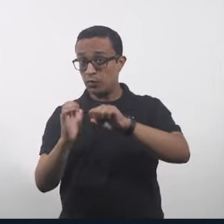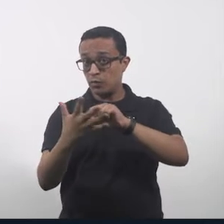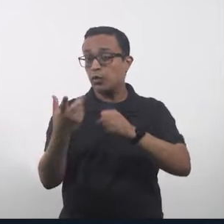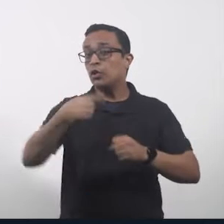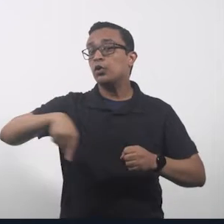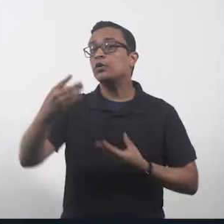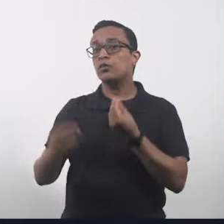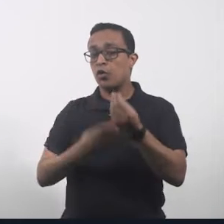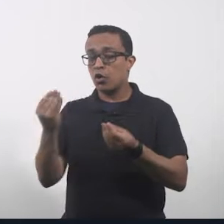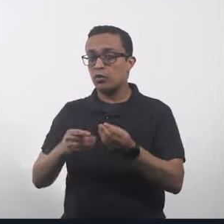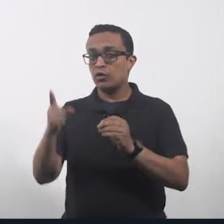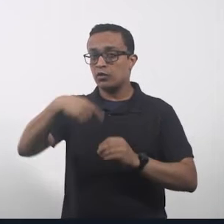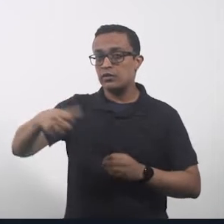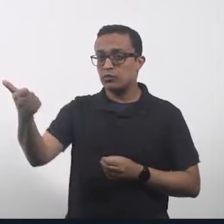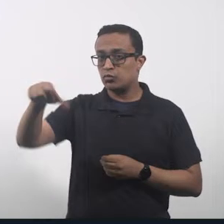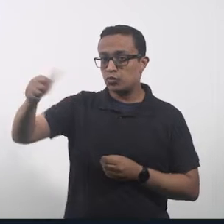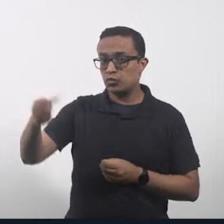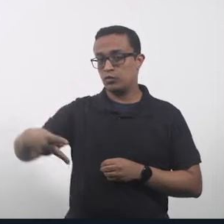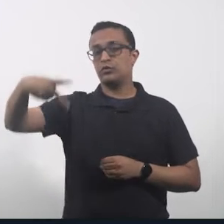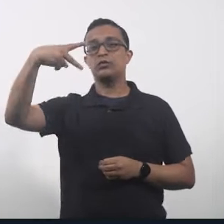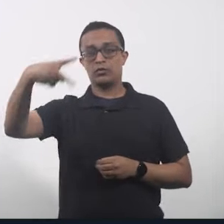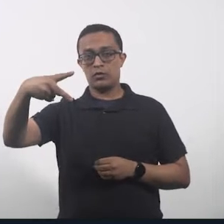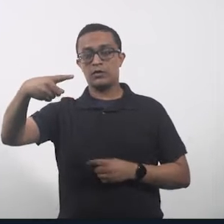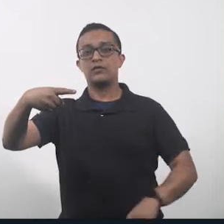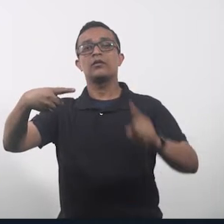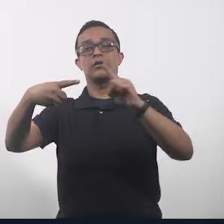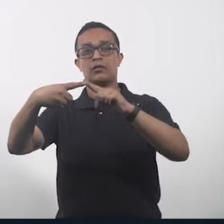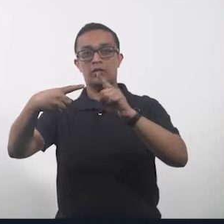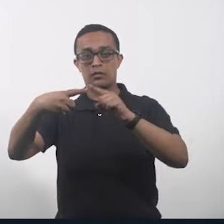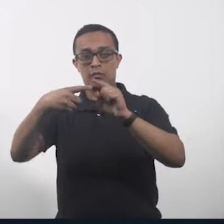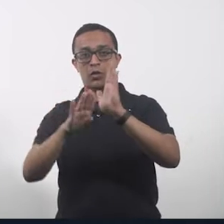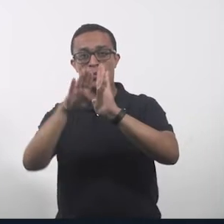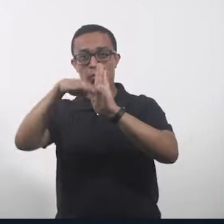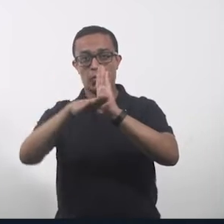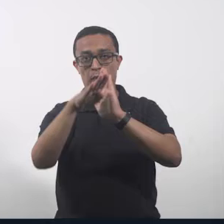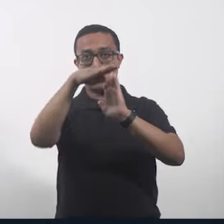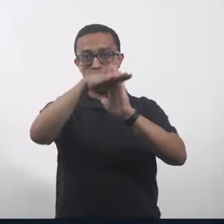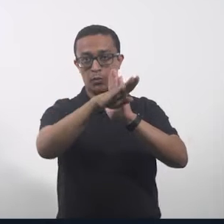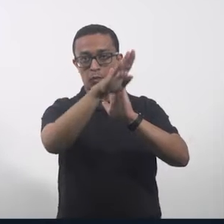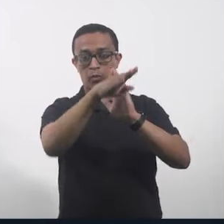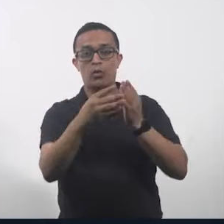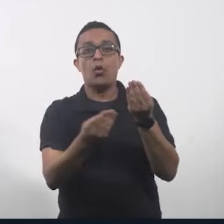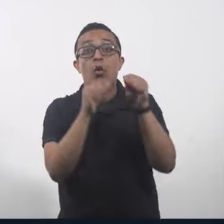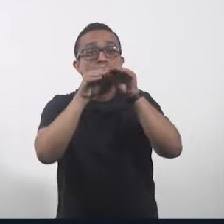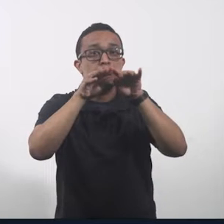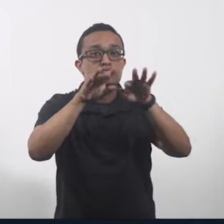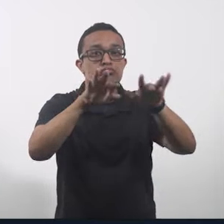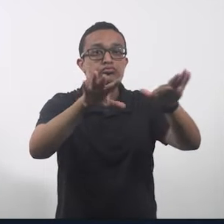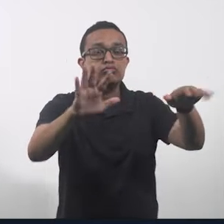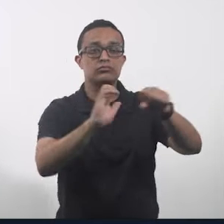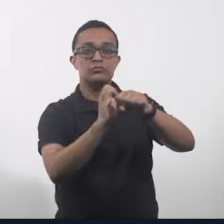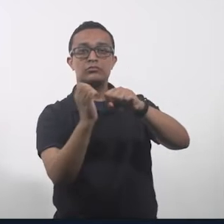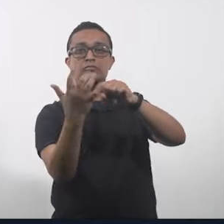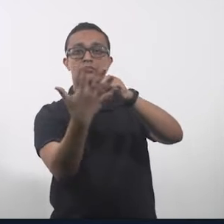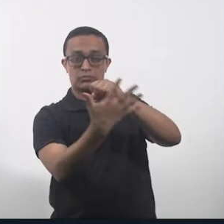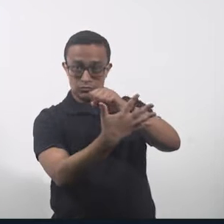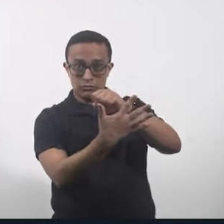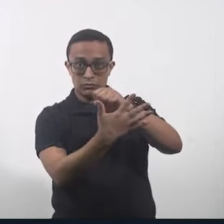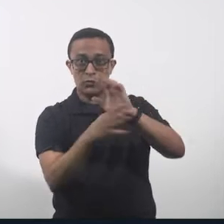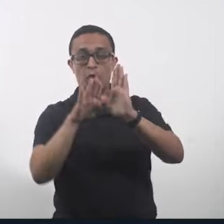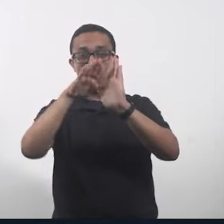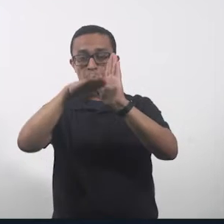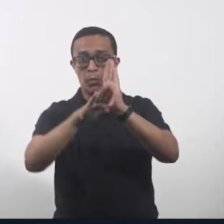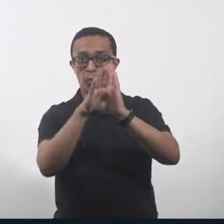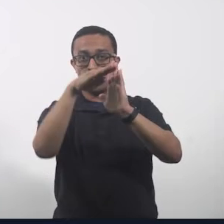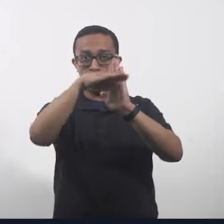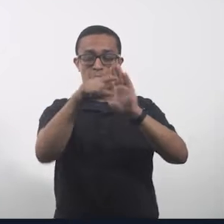avaliamos 2 grupos de indicadores. Nós temos uma avaliação de indicadores de níveis de transmissão da Covid-19, que são